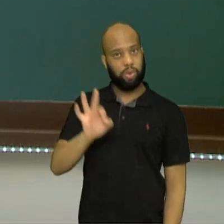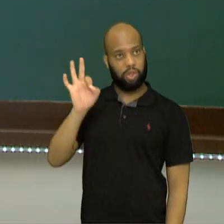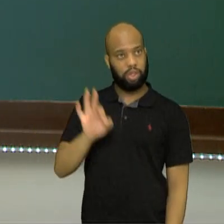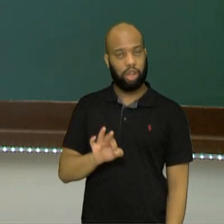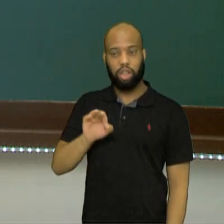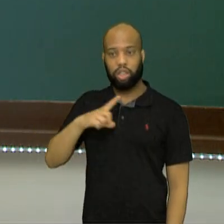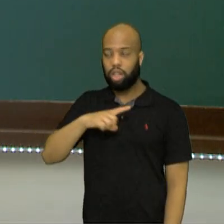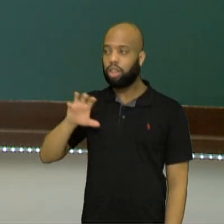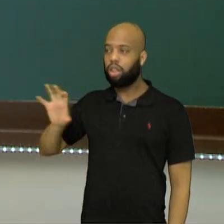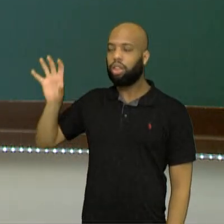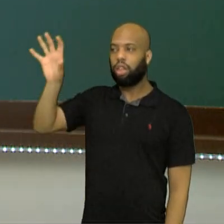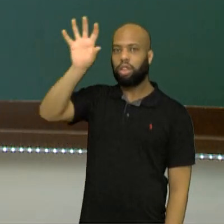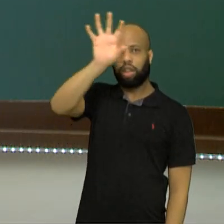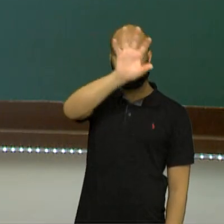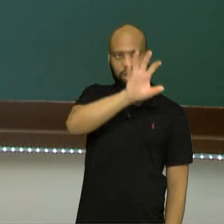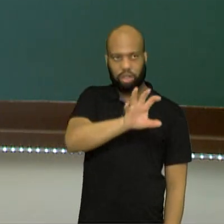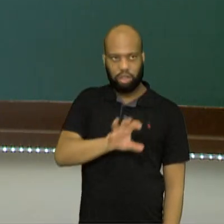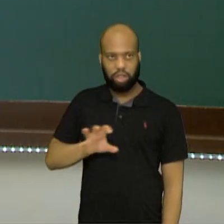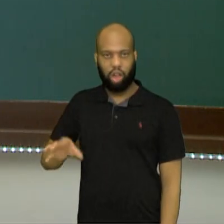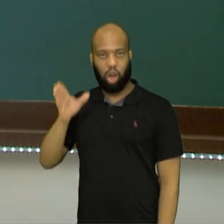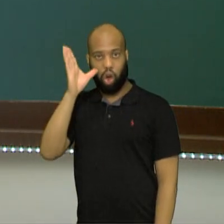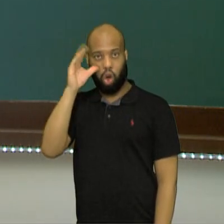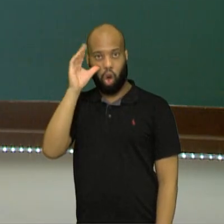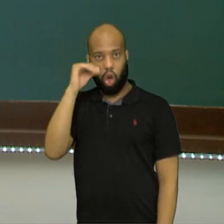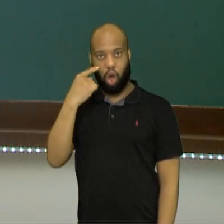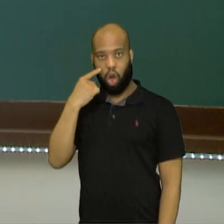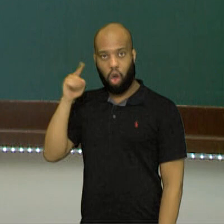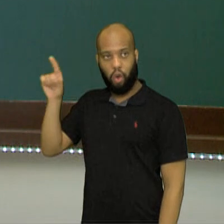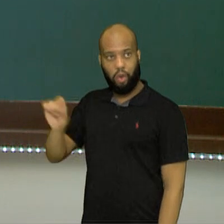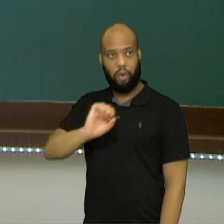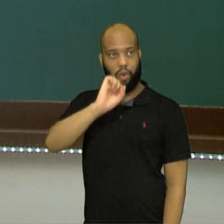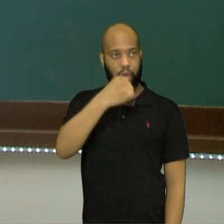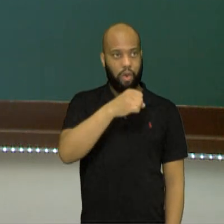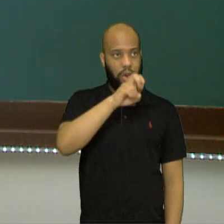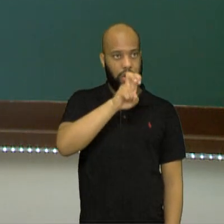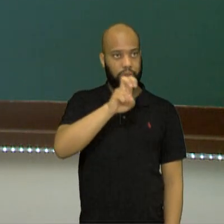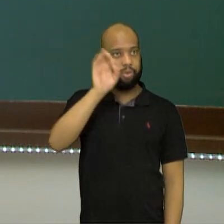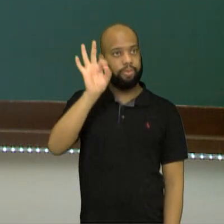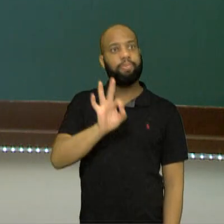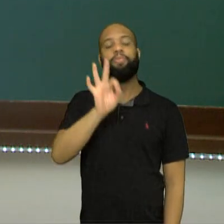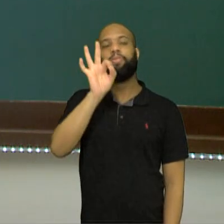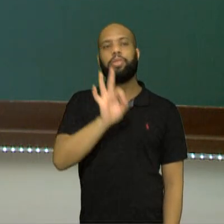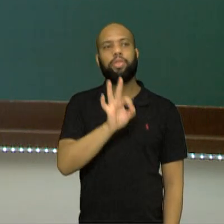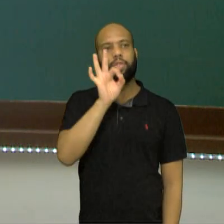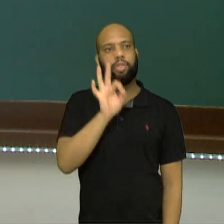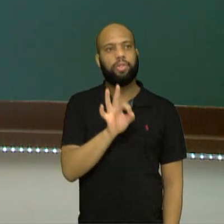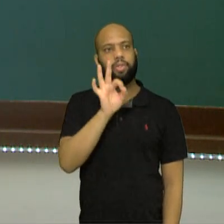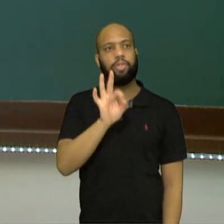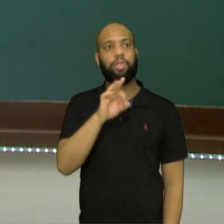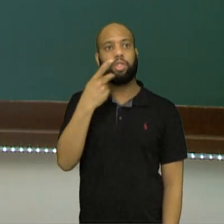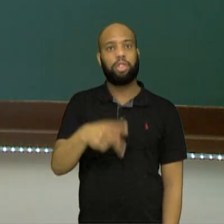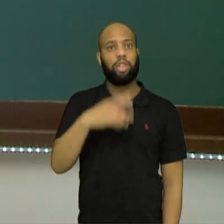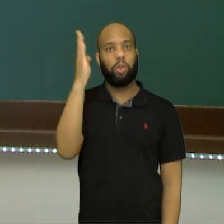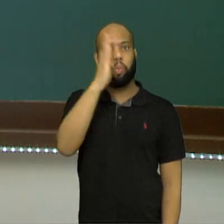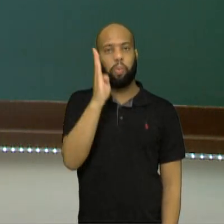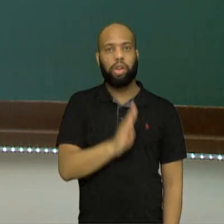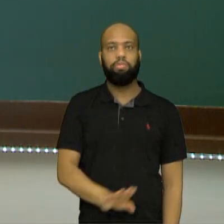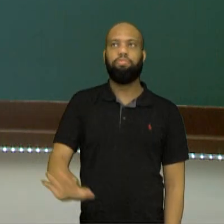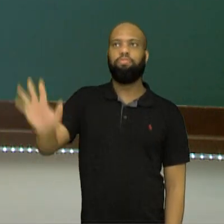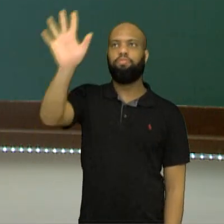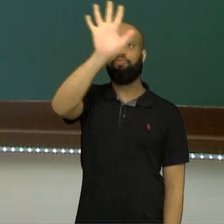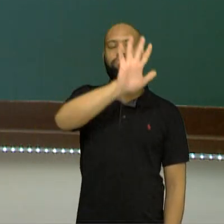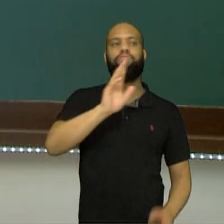né? Curiosamente, né? Ó, 85% no Brasil todo, né, vive em